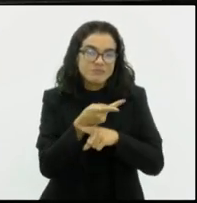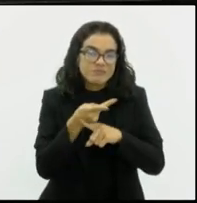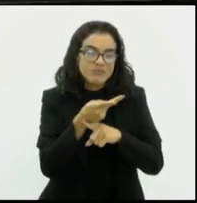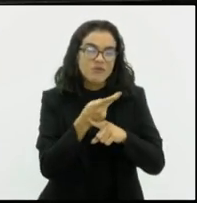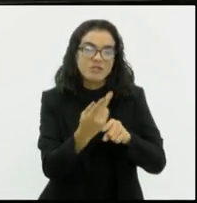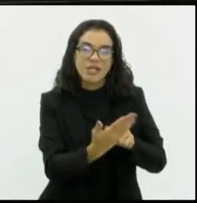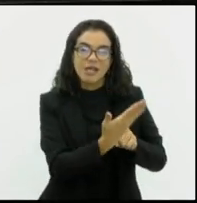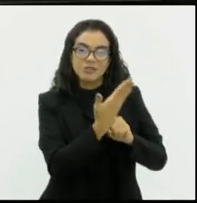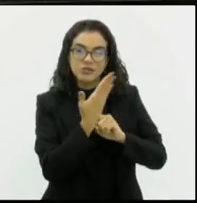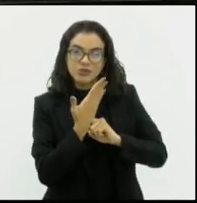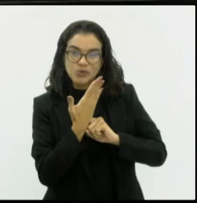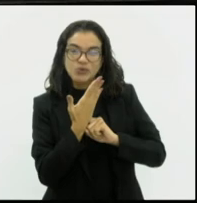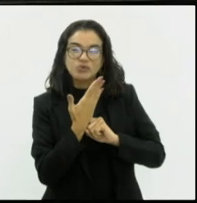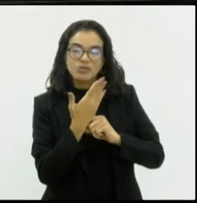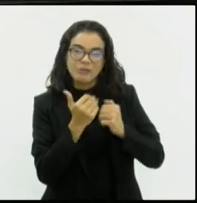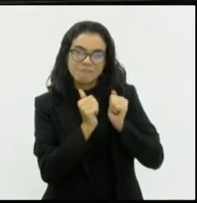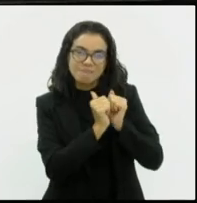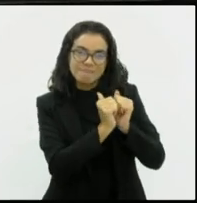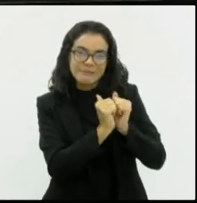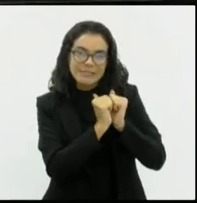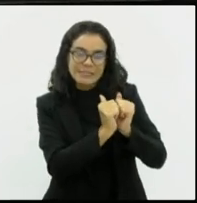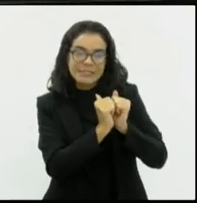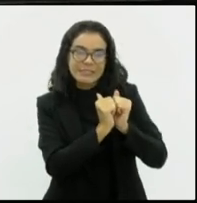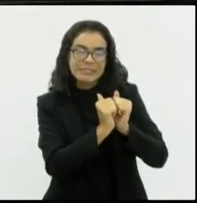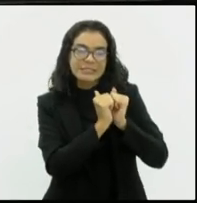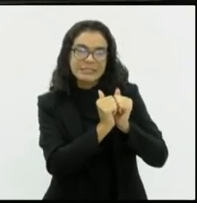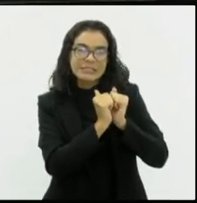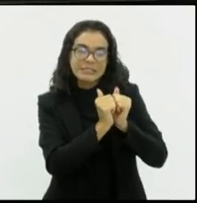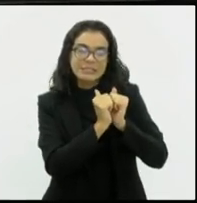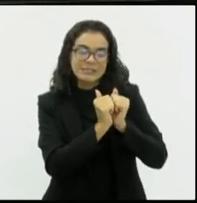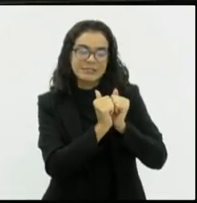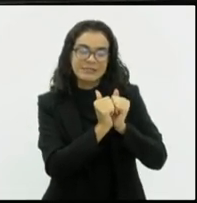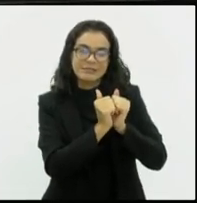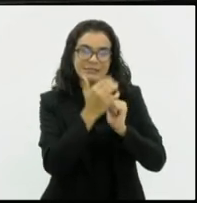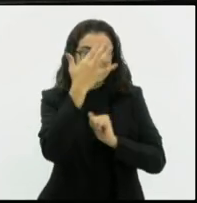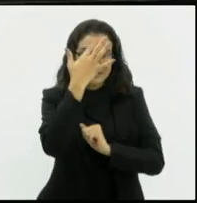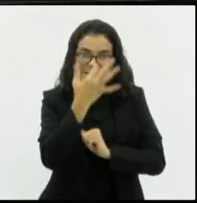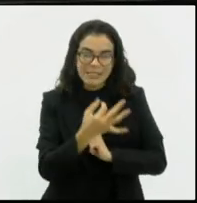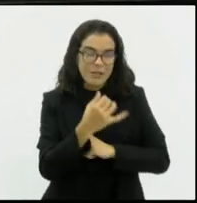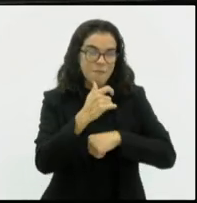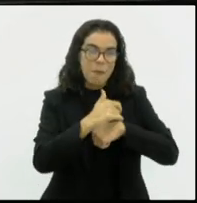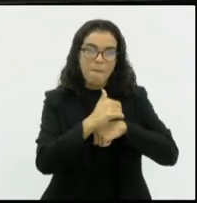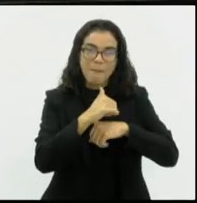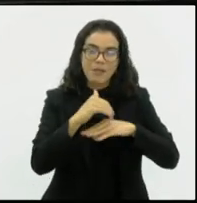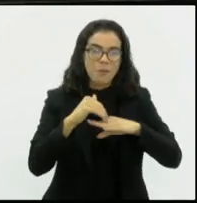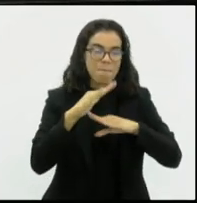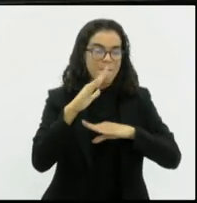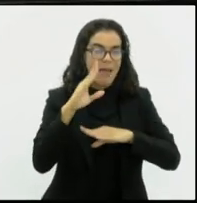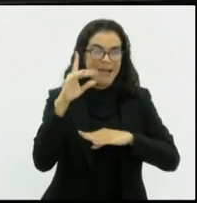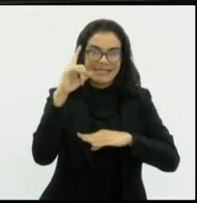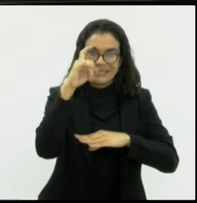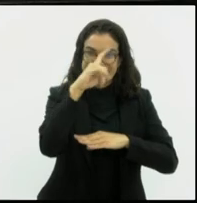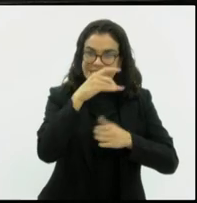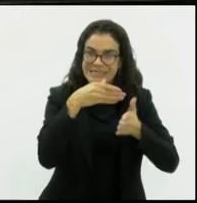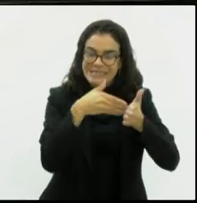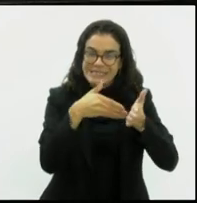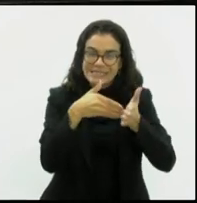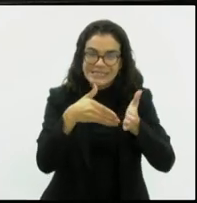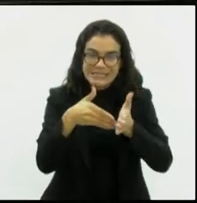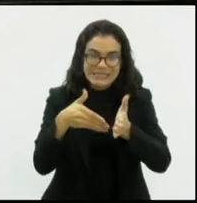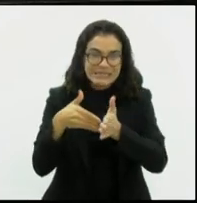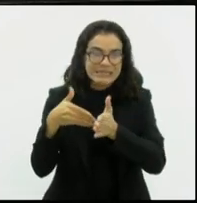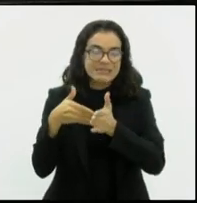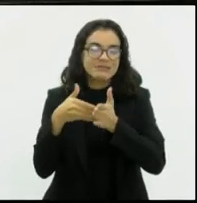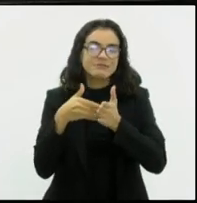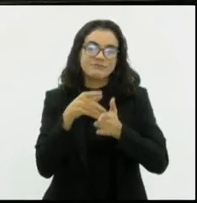caminho. Se não fosse você do meu lado, você pode ter certeza que os momentos seriam muito mais difíceis. E